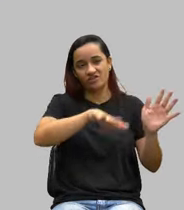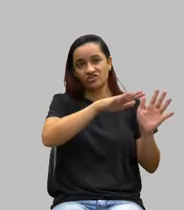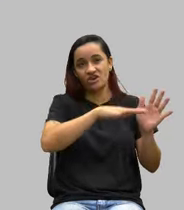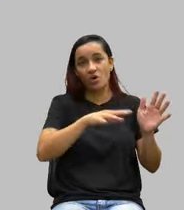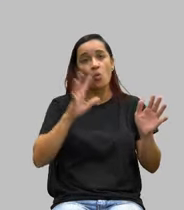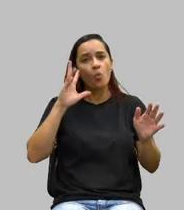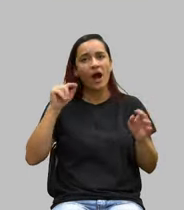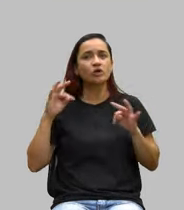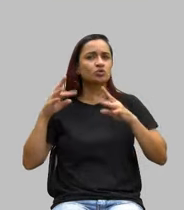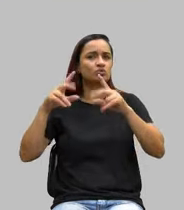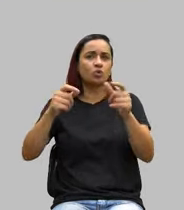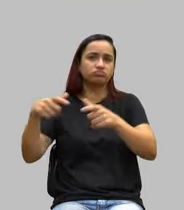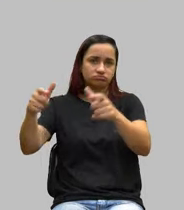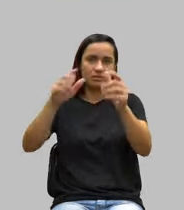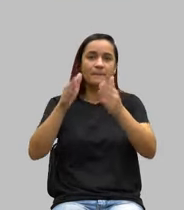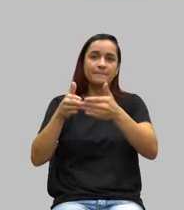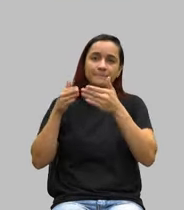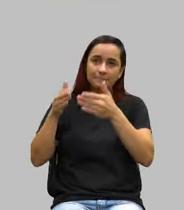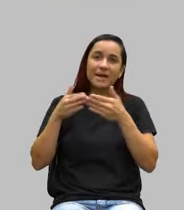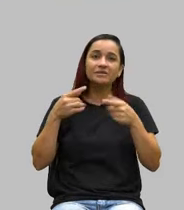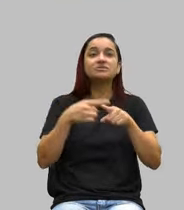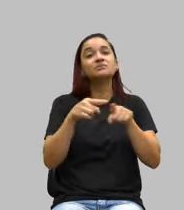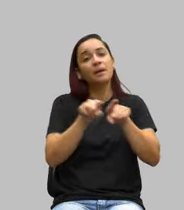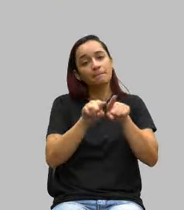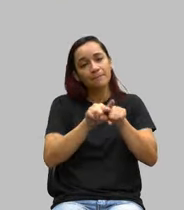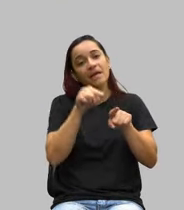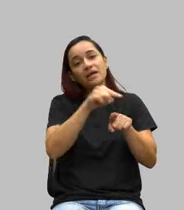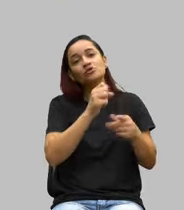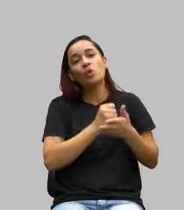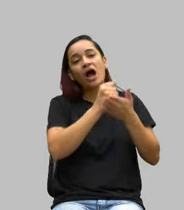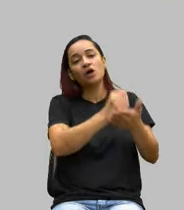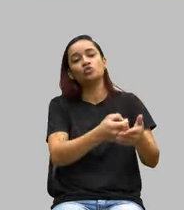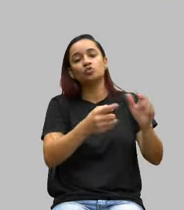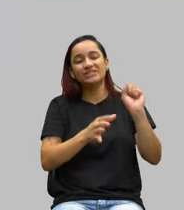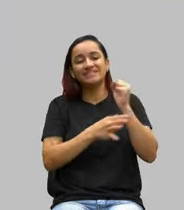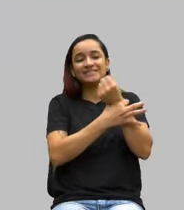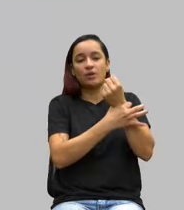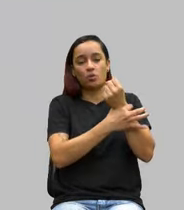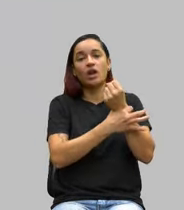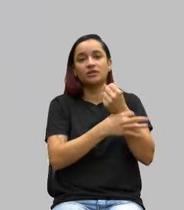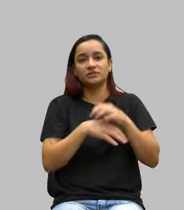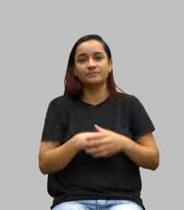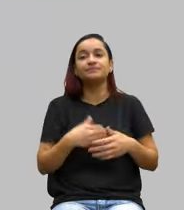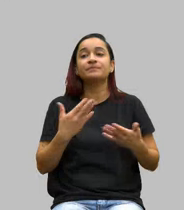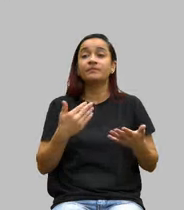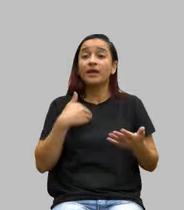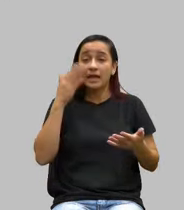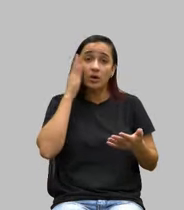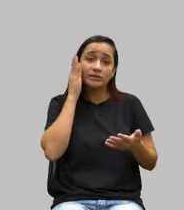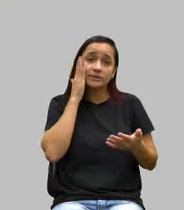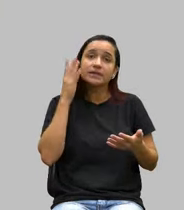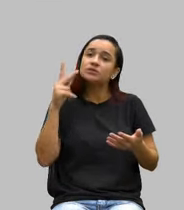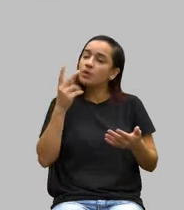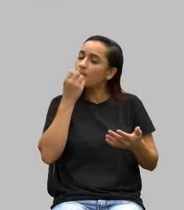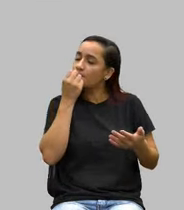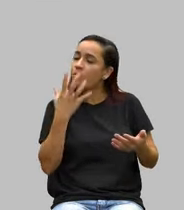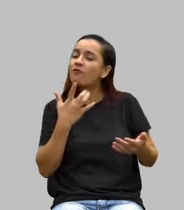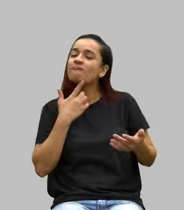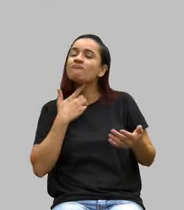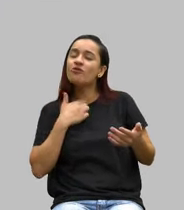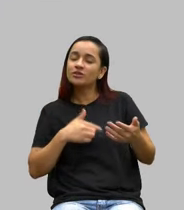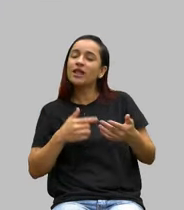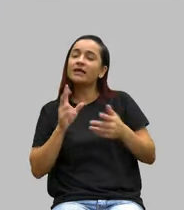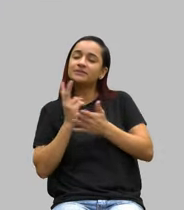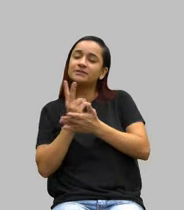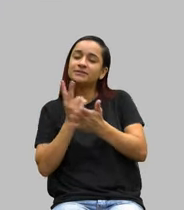acho que isso significa segurança né e eu sei da sua sempre boa vontade de alinhar